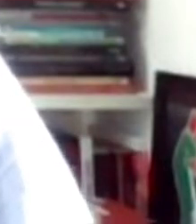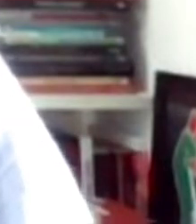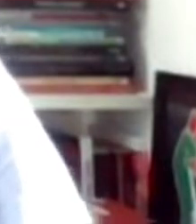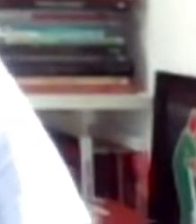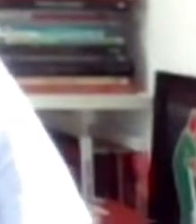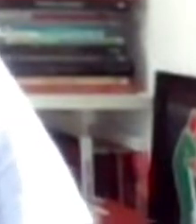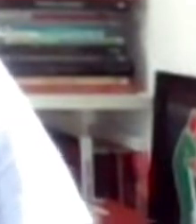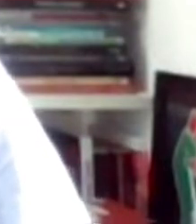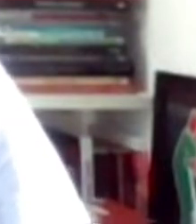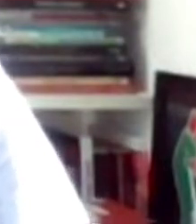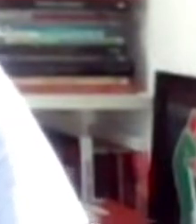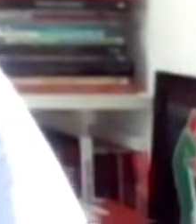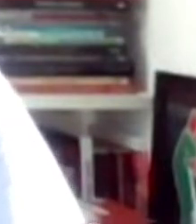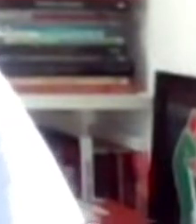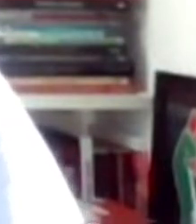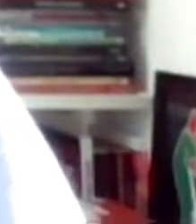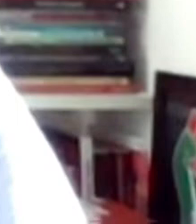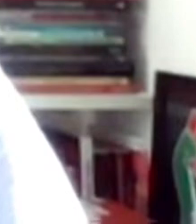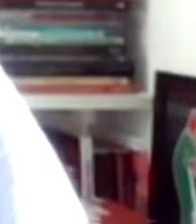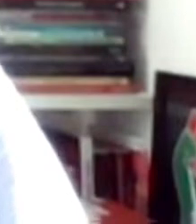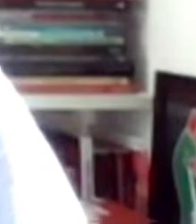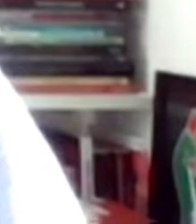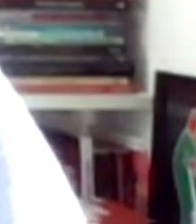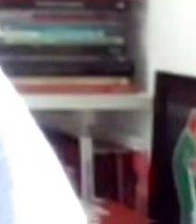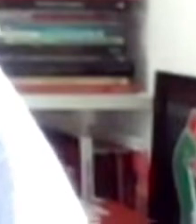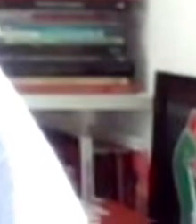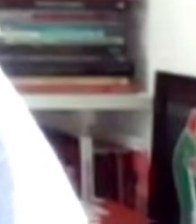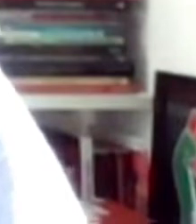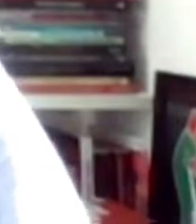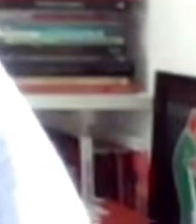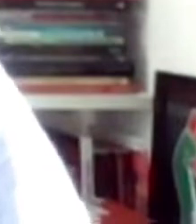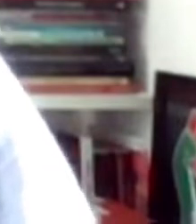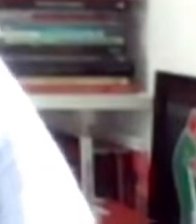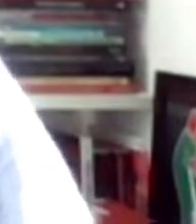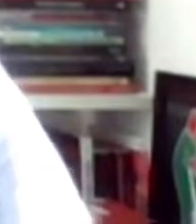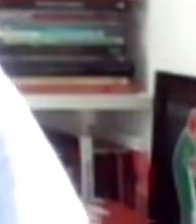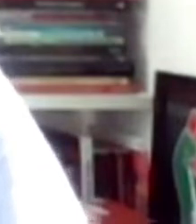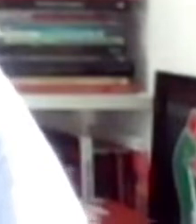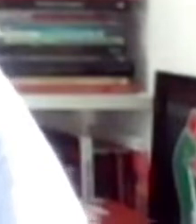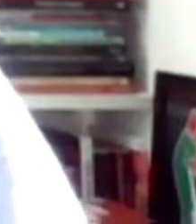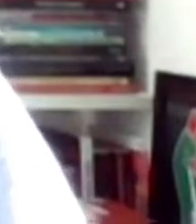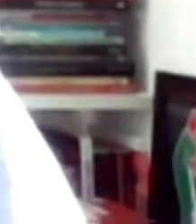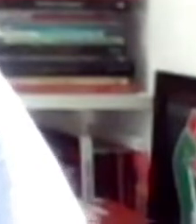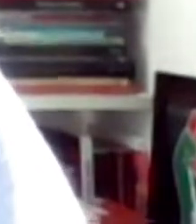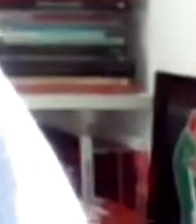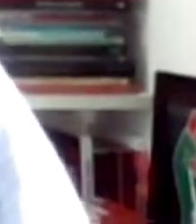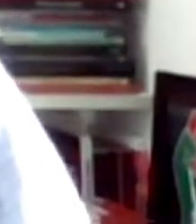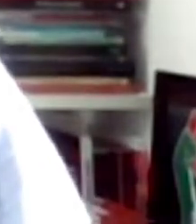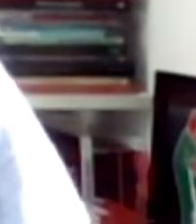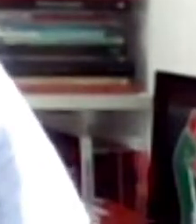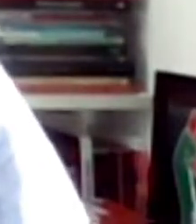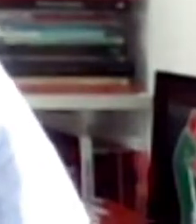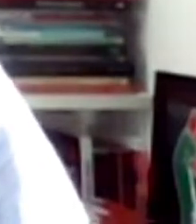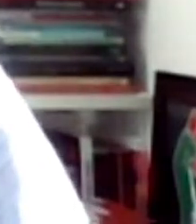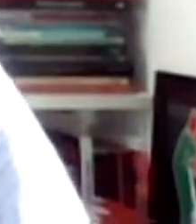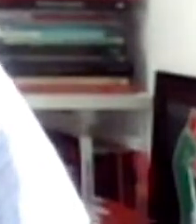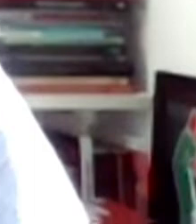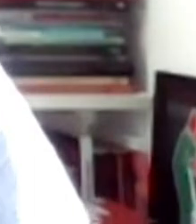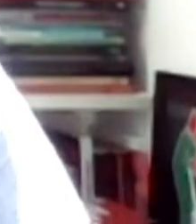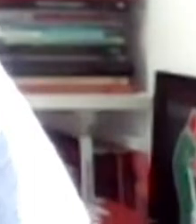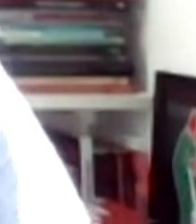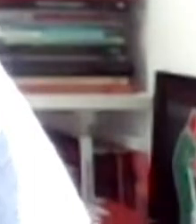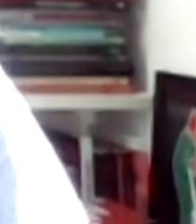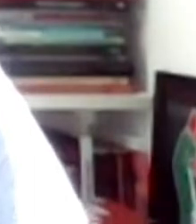educar. Basicamente, então, os municípios teriam que, a partir de 88, mas pelo menos desde 96, fazer o